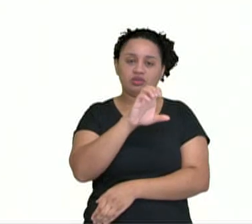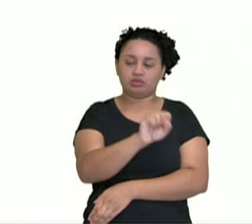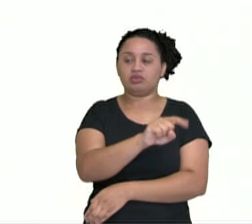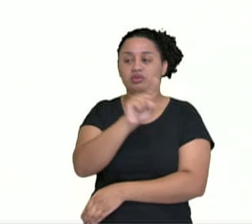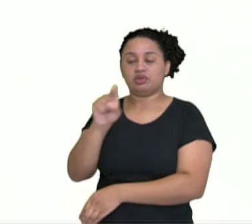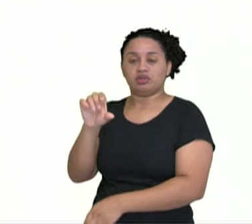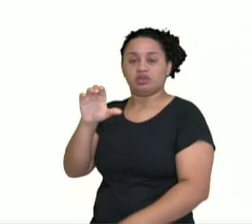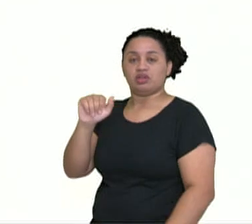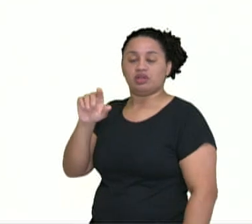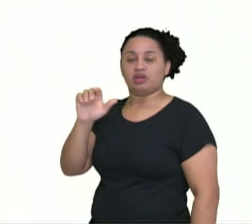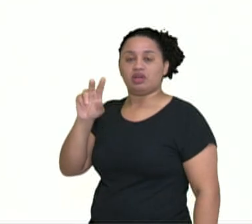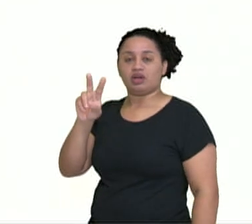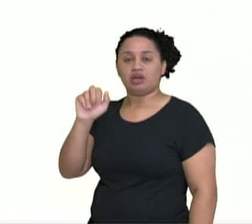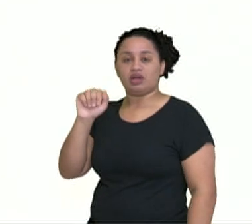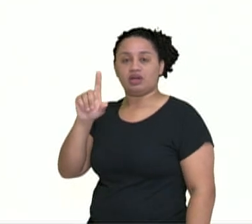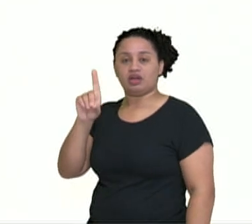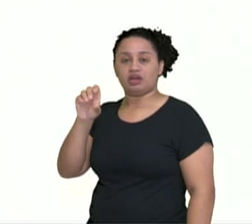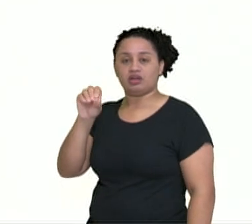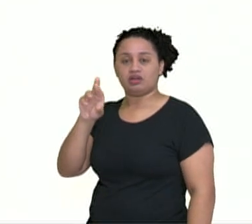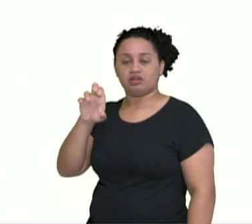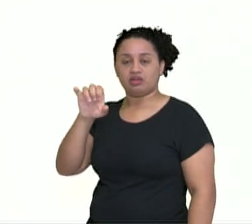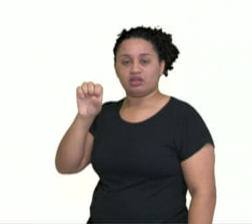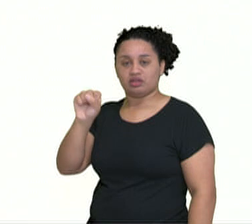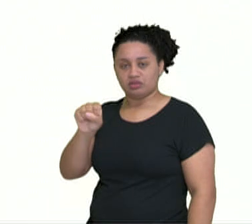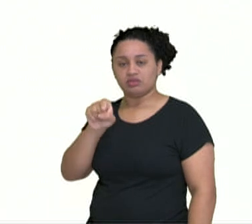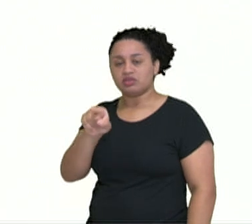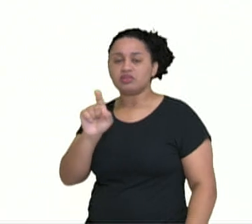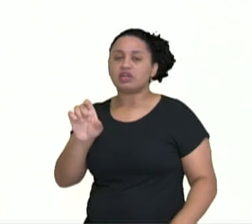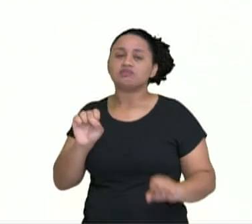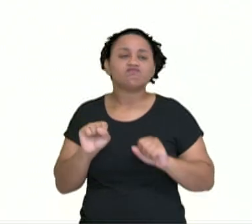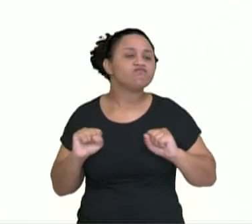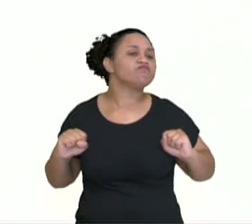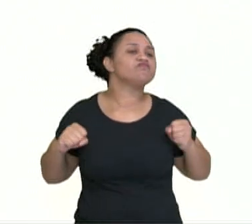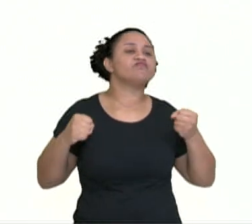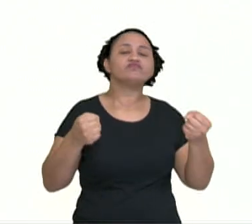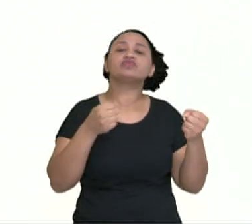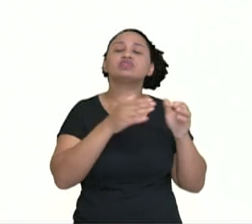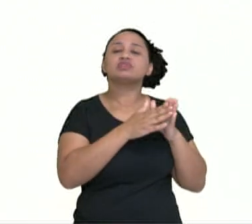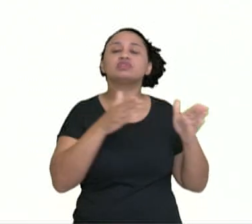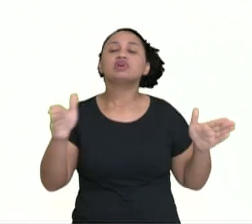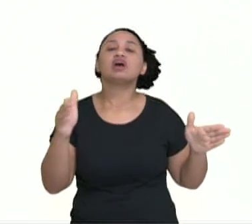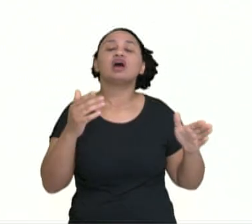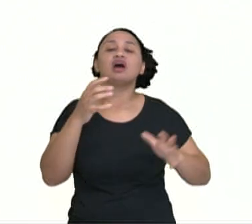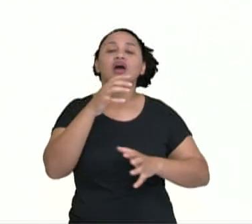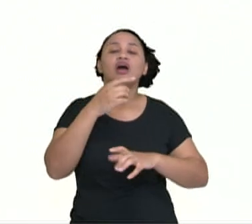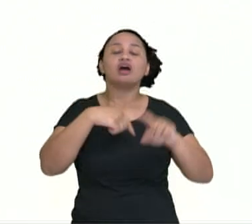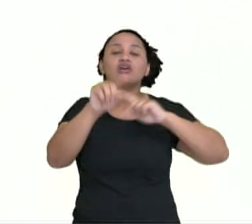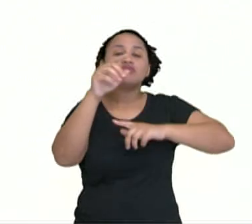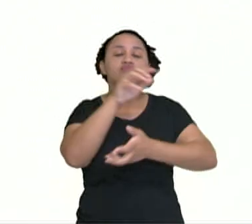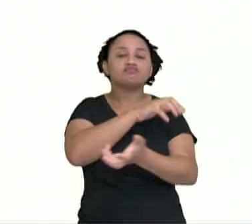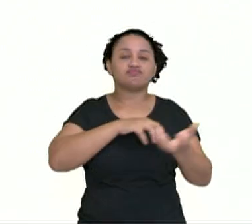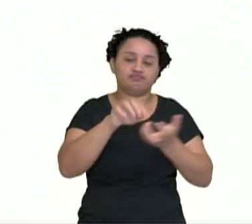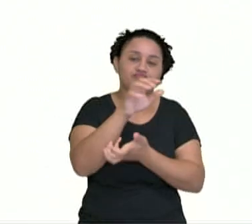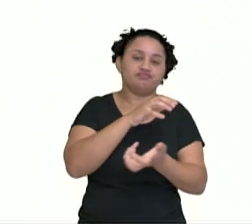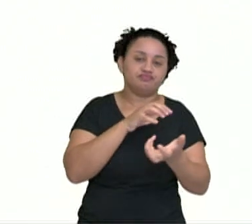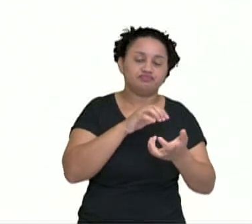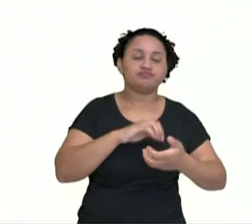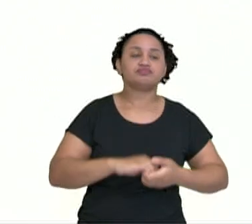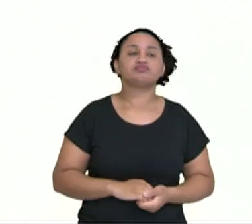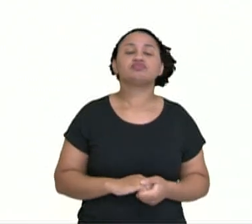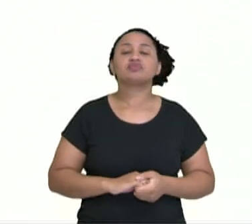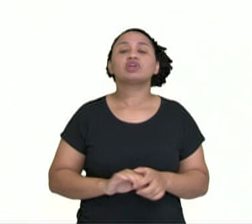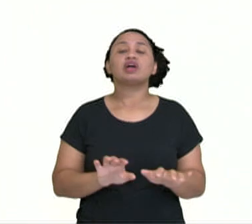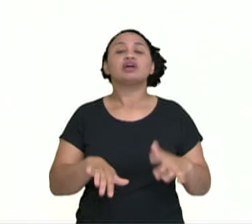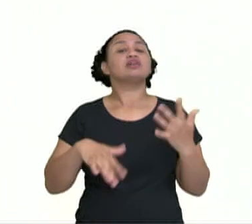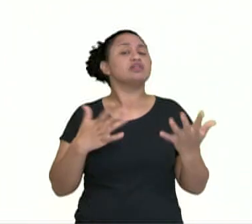ao longo da Revolução Puritana, eles foram se fortalecendo dentro da Revolução Puritana. Eles eram grupos que eles